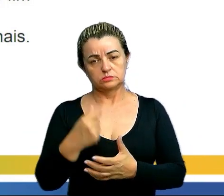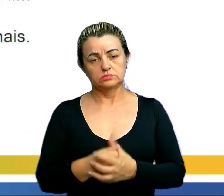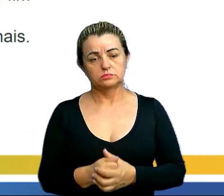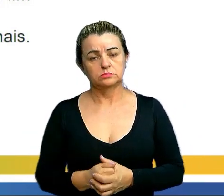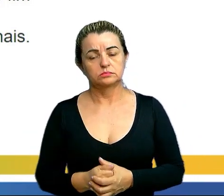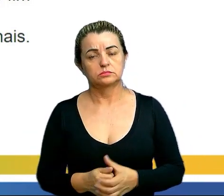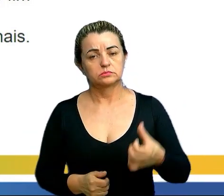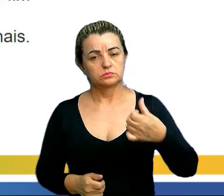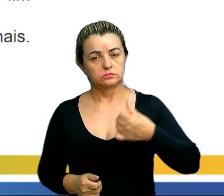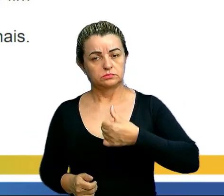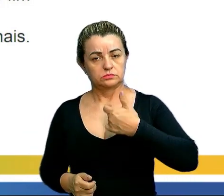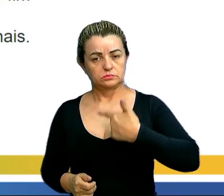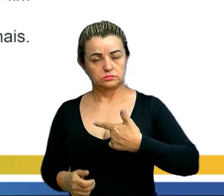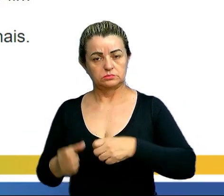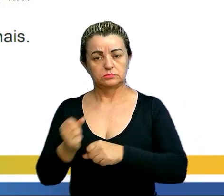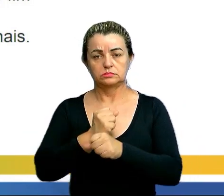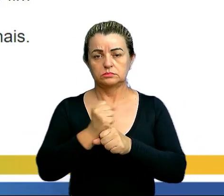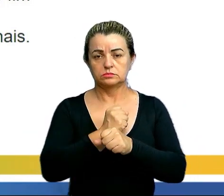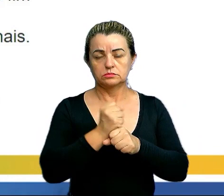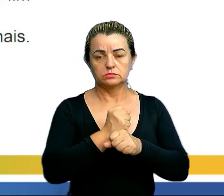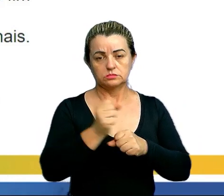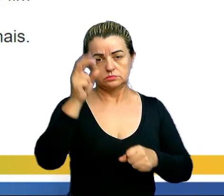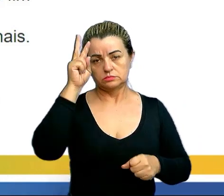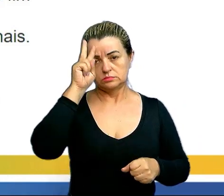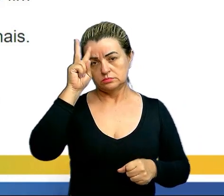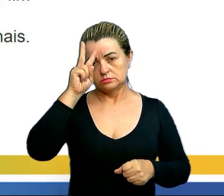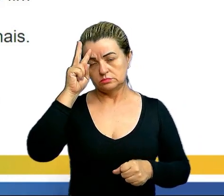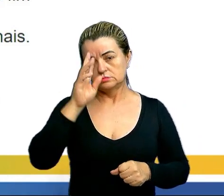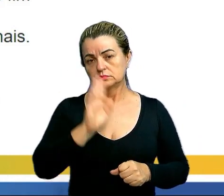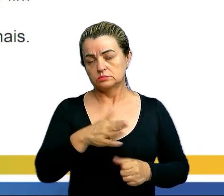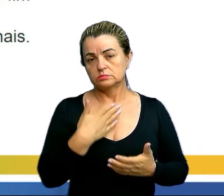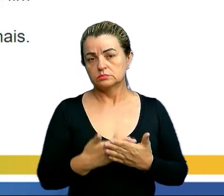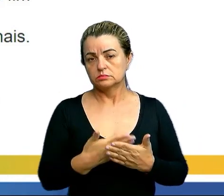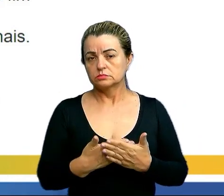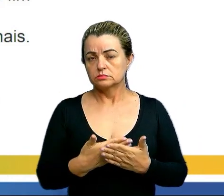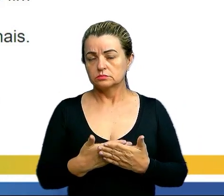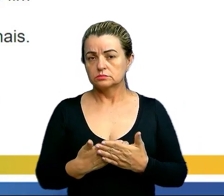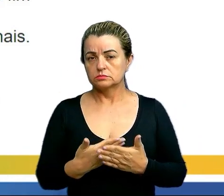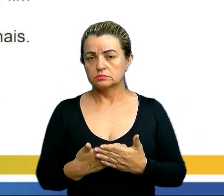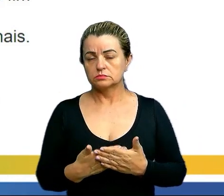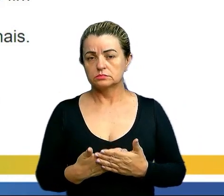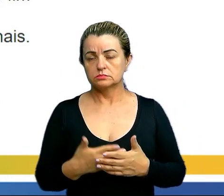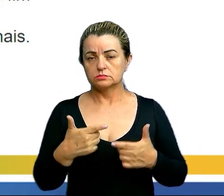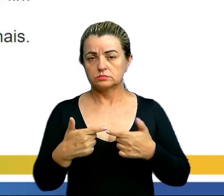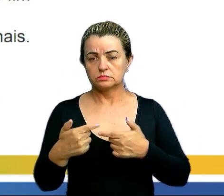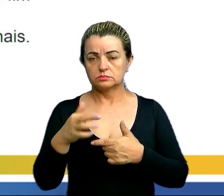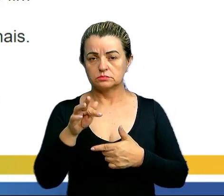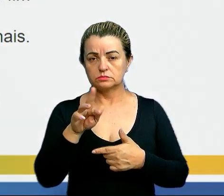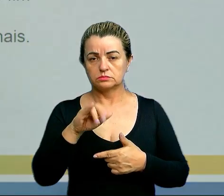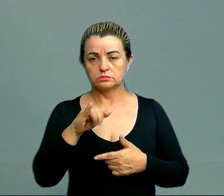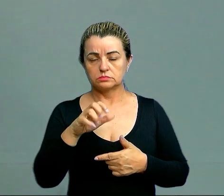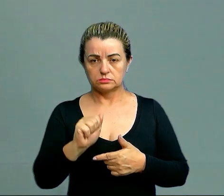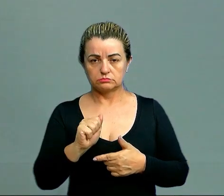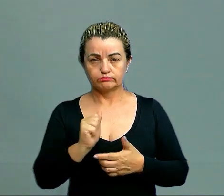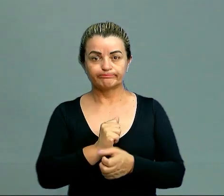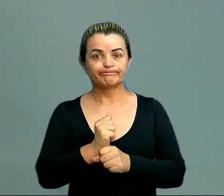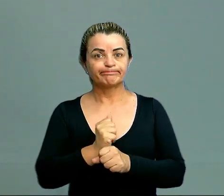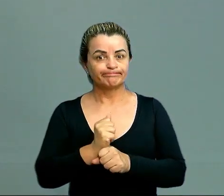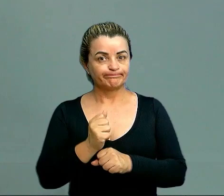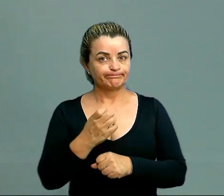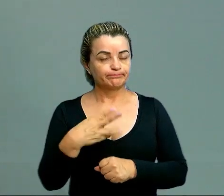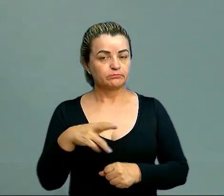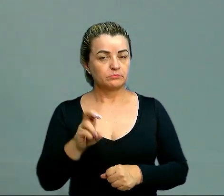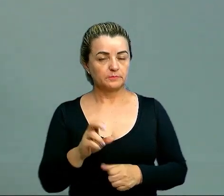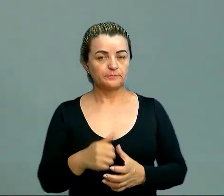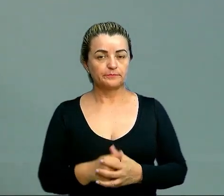são 62 anos de história. A gente viu no início da aula que a Guerra Fria ela durou 45 anos,